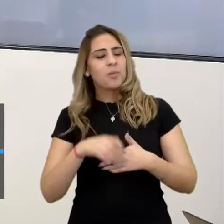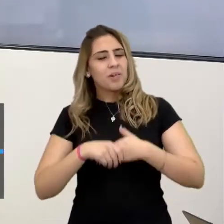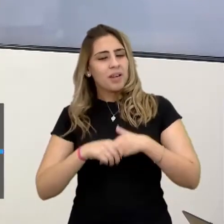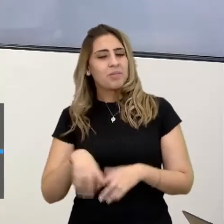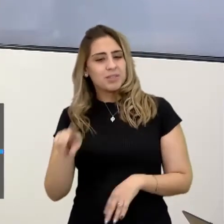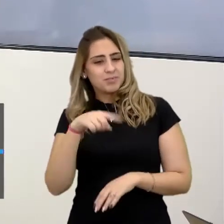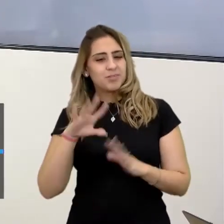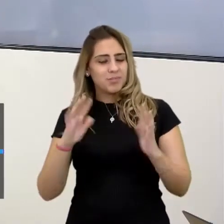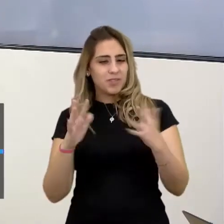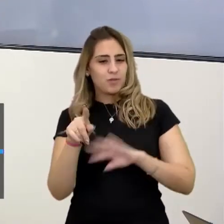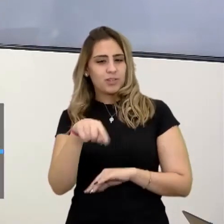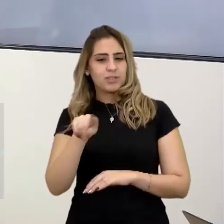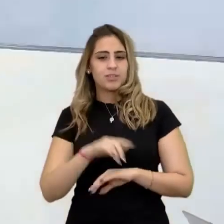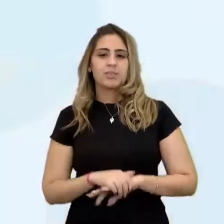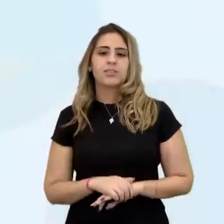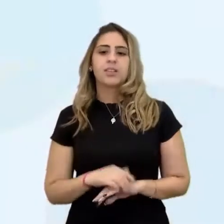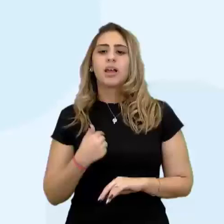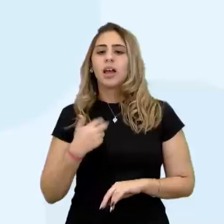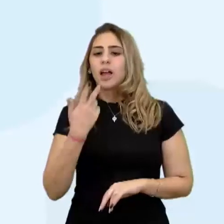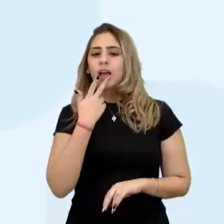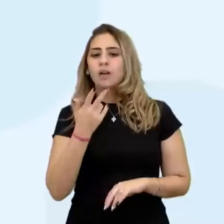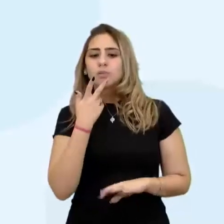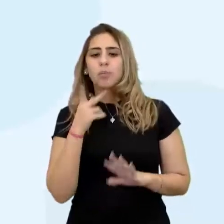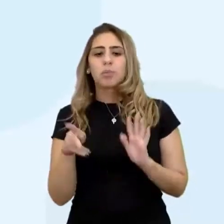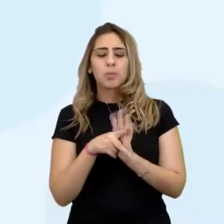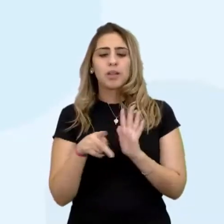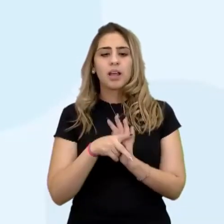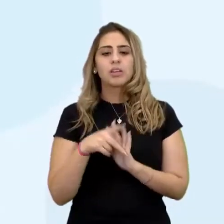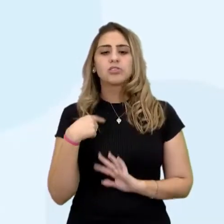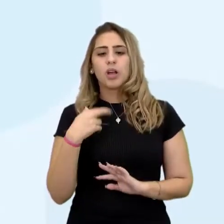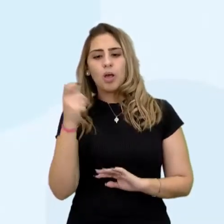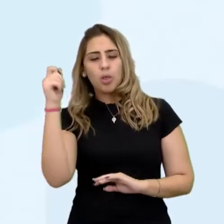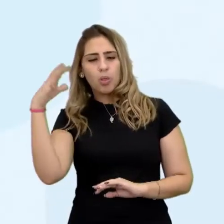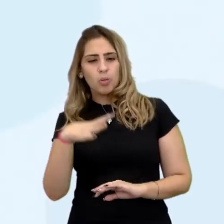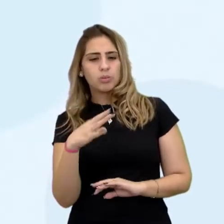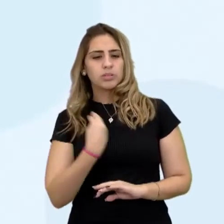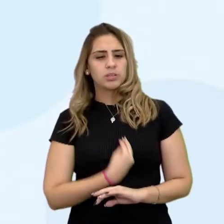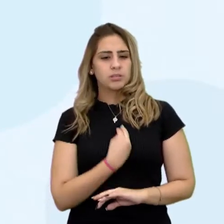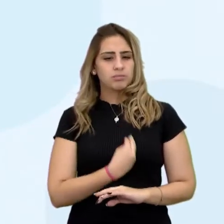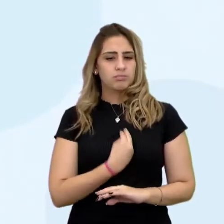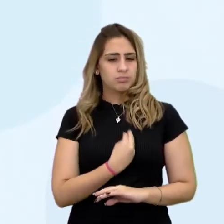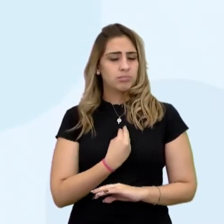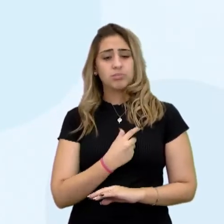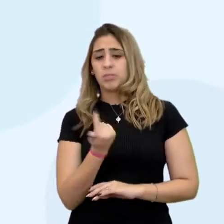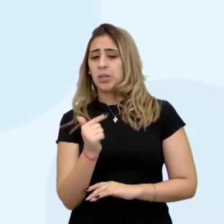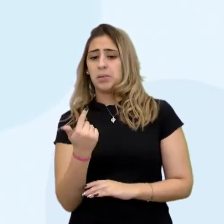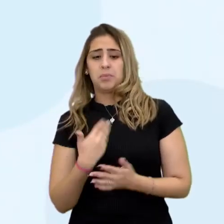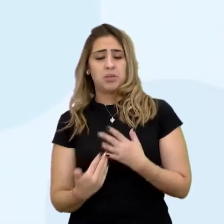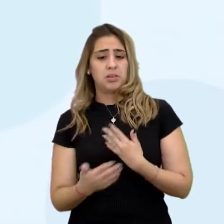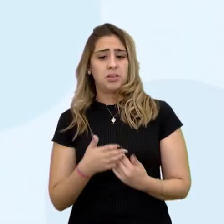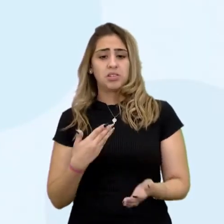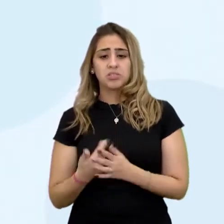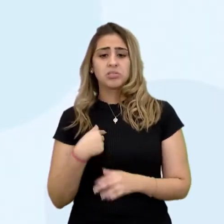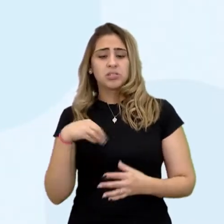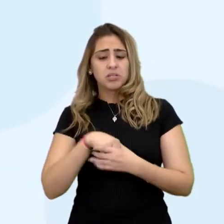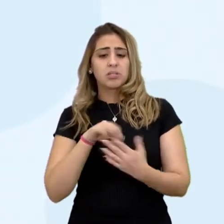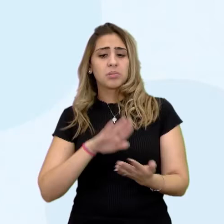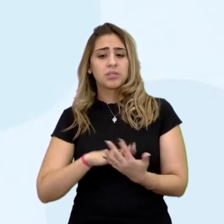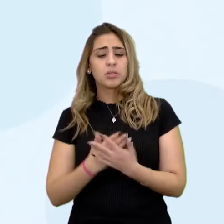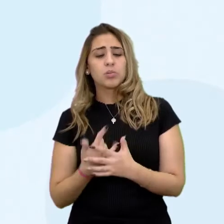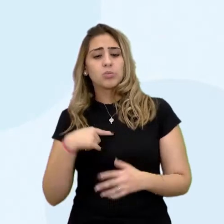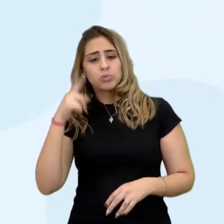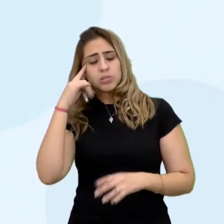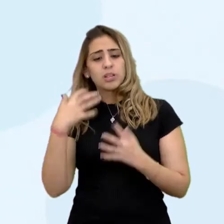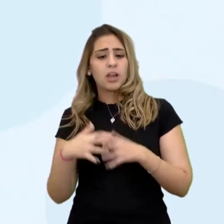parabéns. Vamos fazer uma enquete? As cores são propriedades da luz e existem independentemente da interpretação do cérebro. E aí,